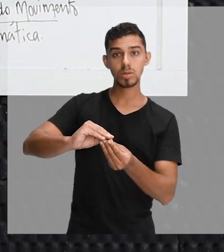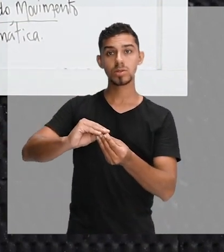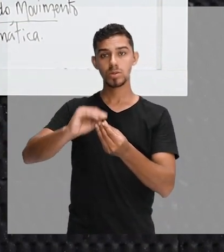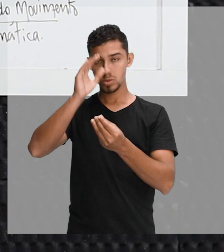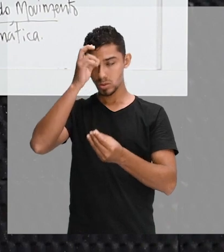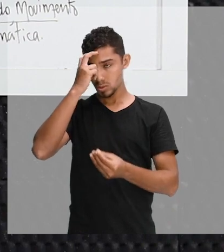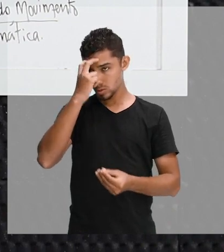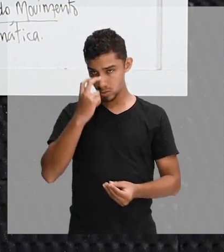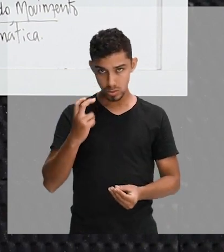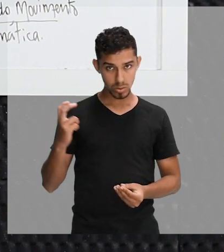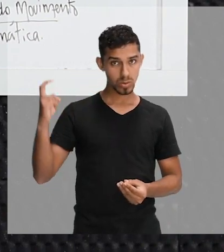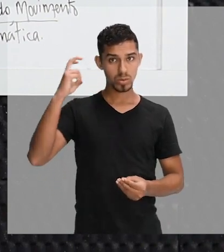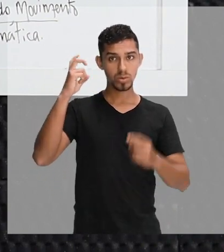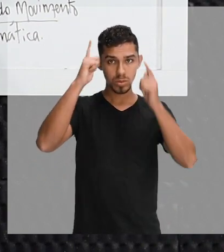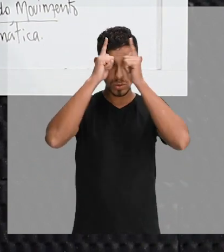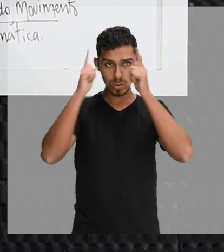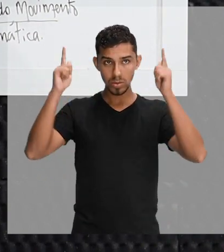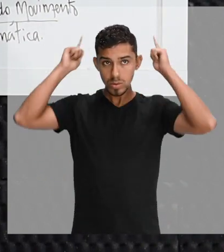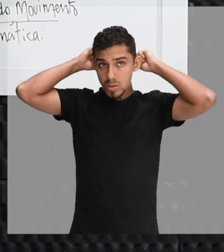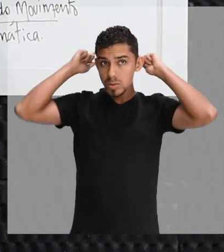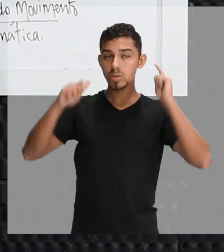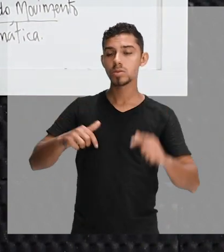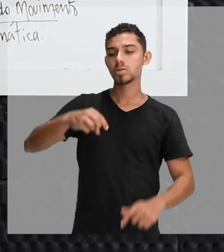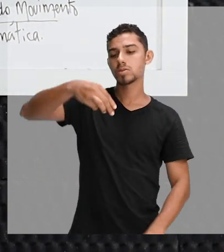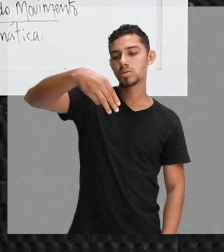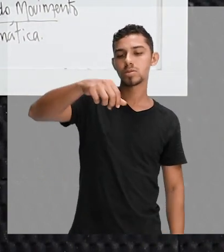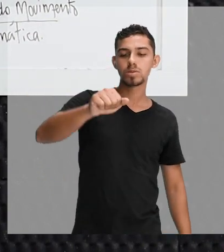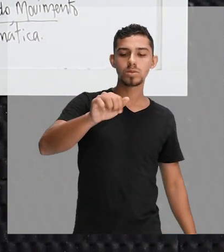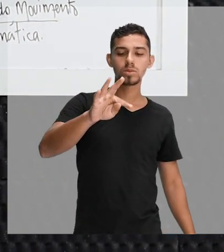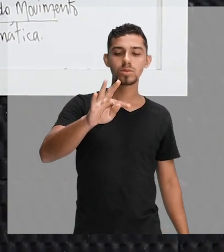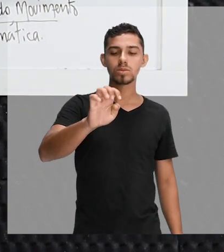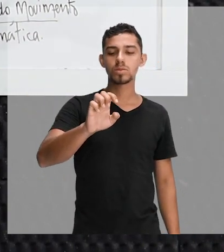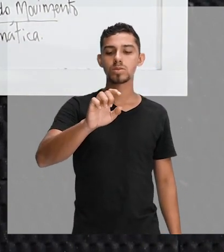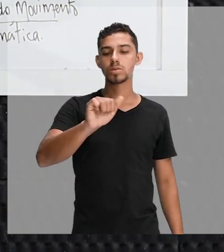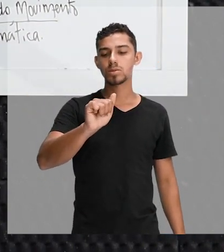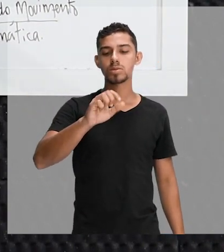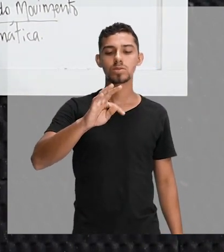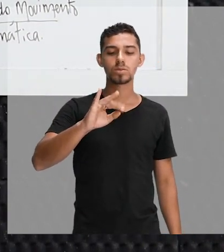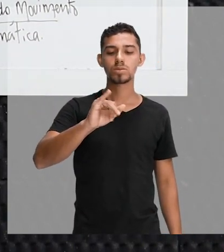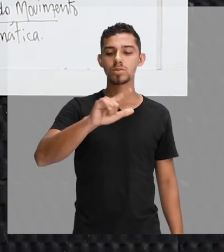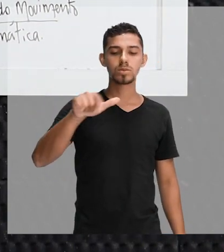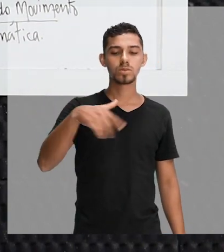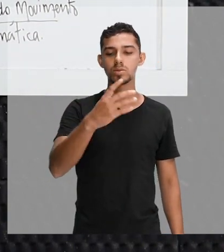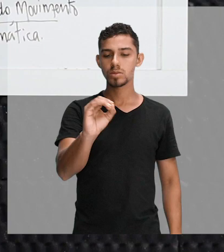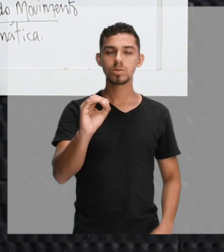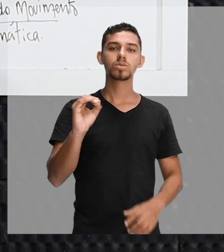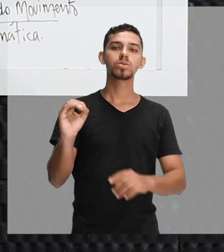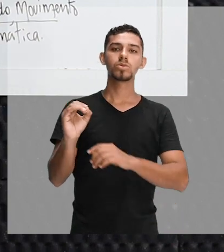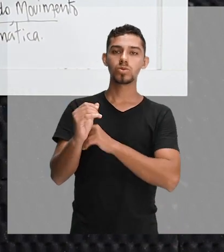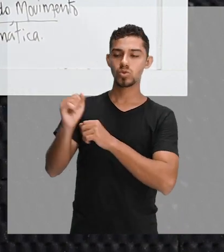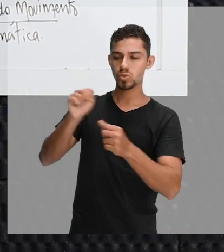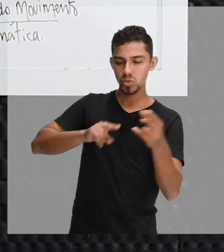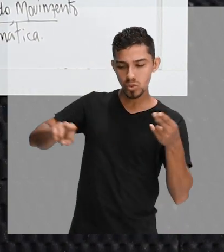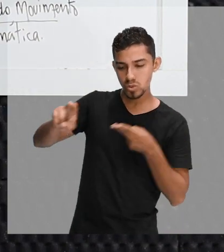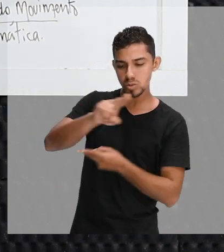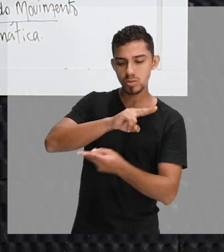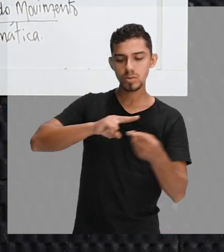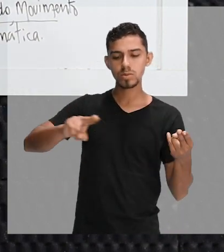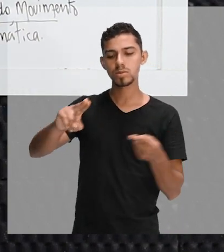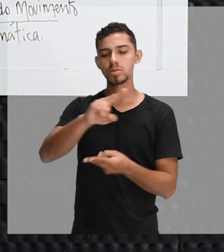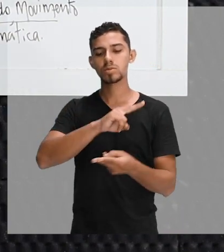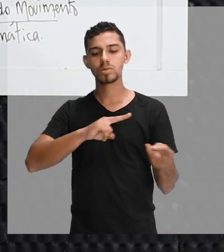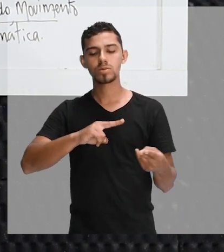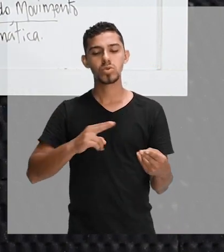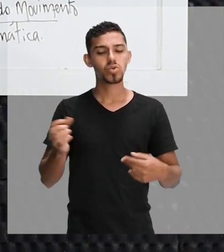nós temos a matematização do universo e a matemática trazendo as grandes novidades oportunidades para o saber filosófico e trazendo